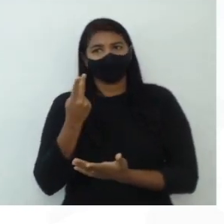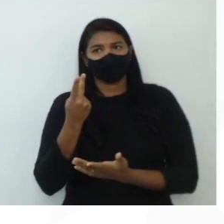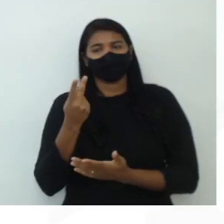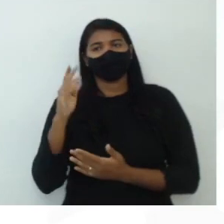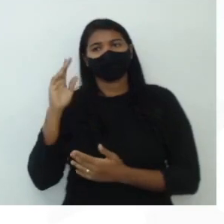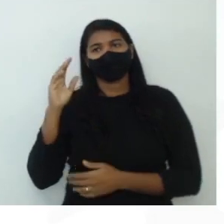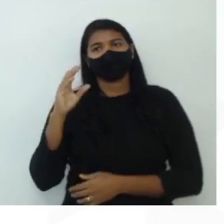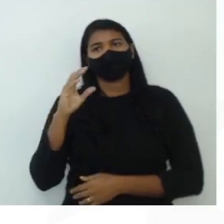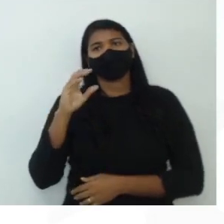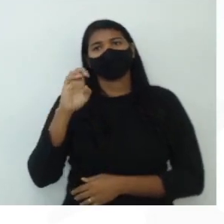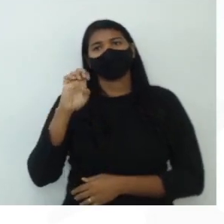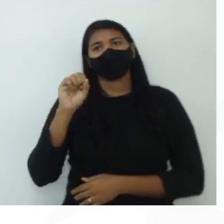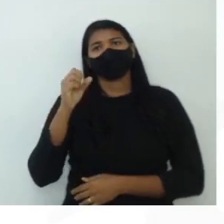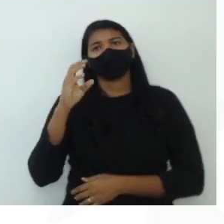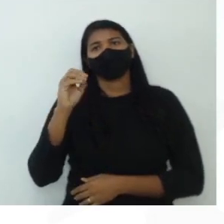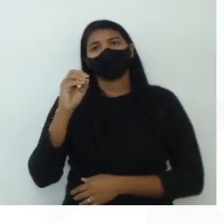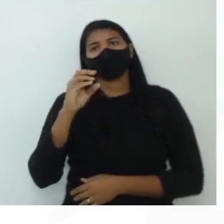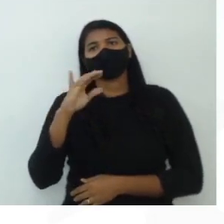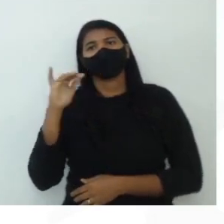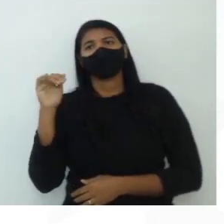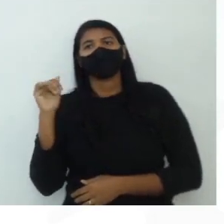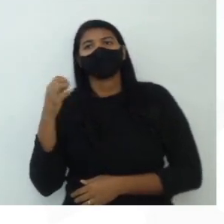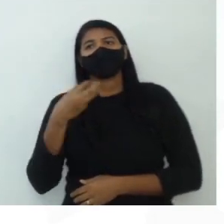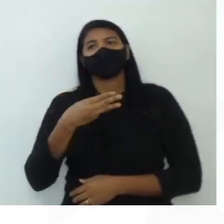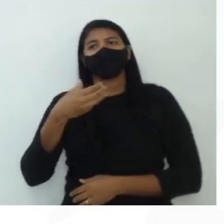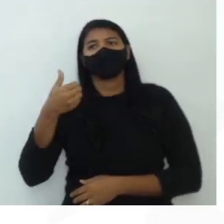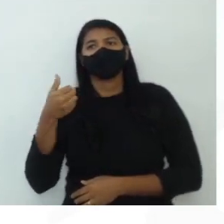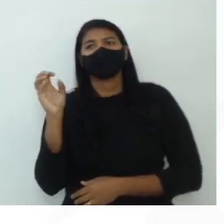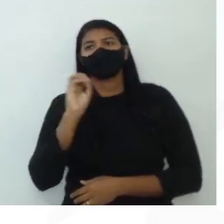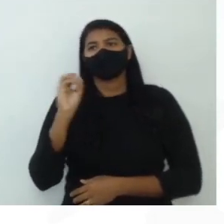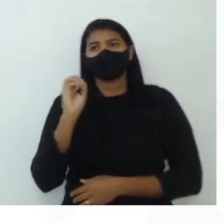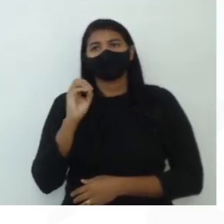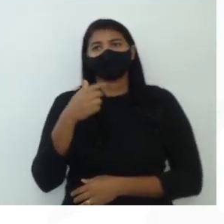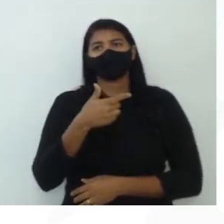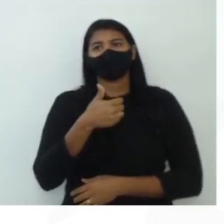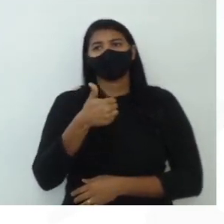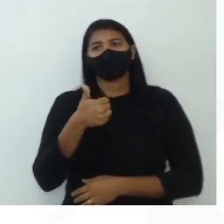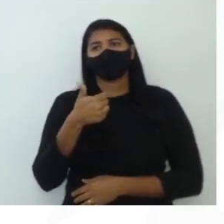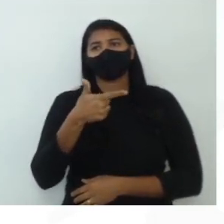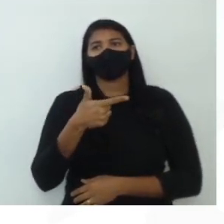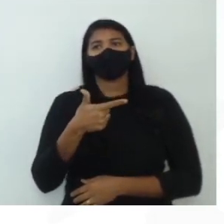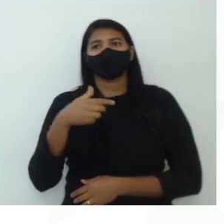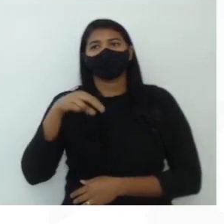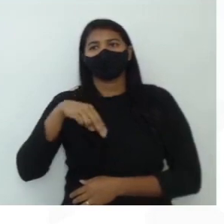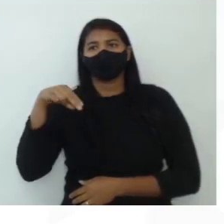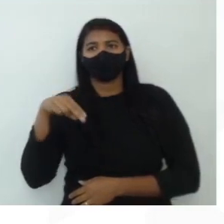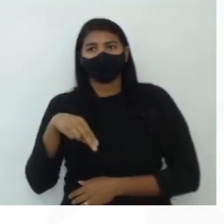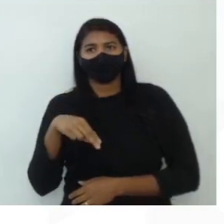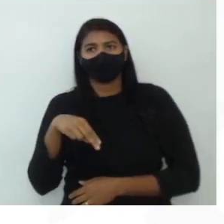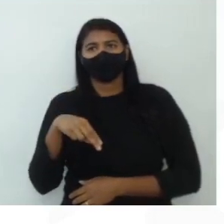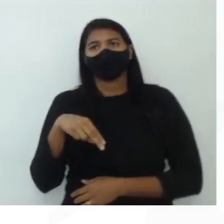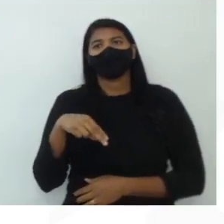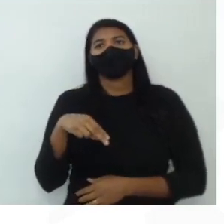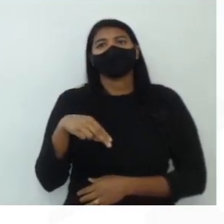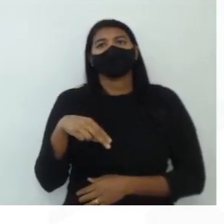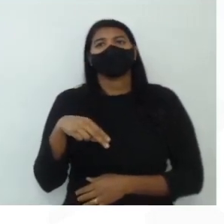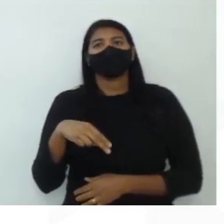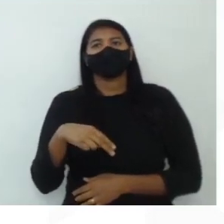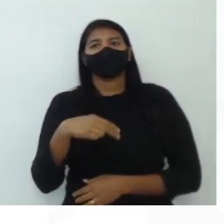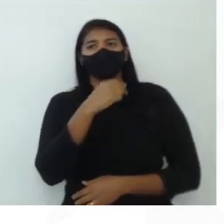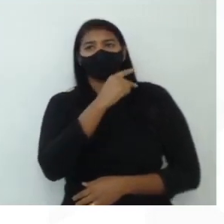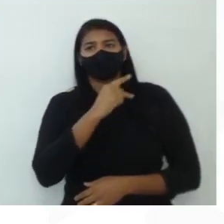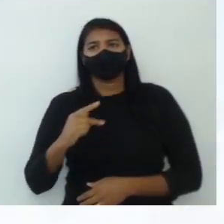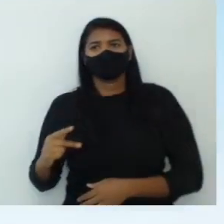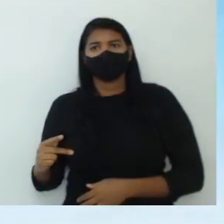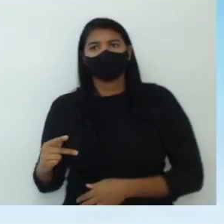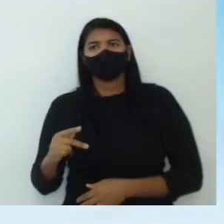que fica no Reino Unido, entre 31 de outubro e 12 de novembro de 2021, sob a presidência, né, do Alok Sharma. Não